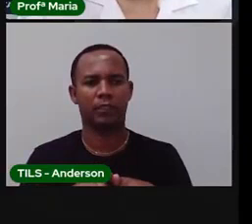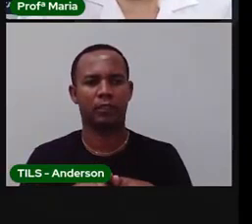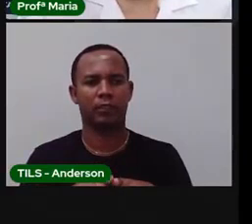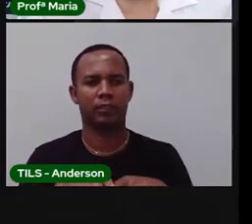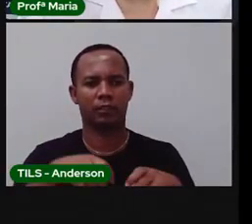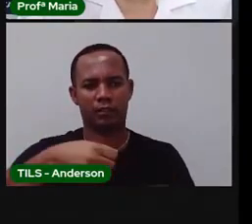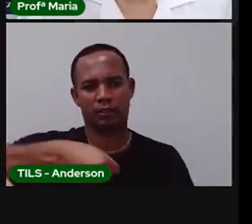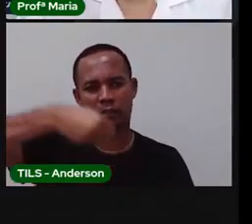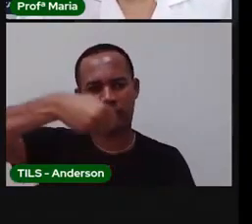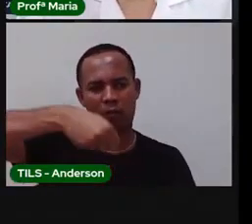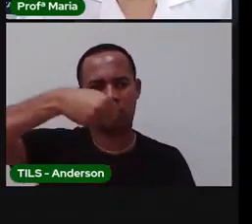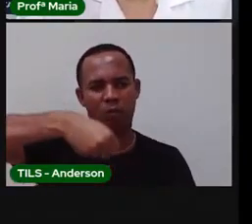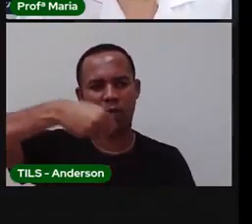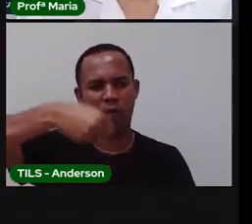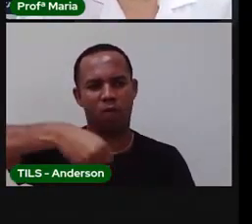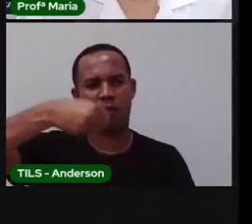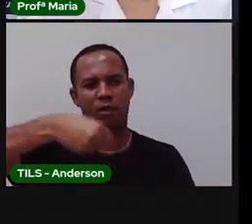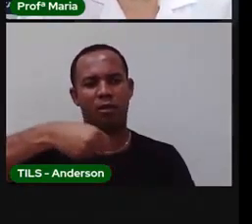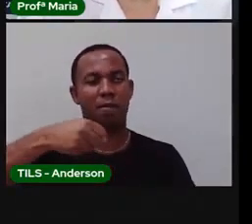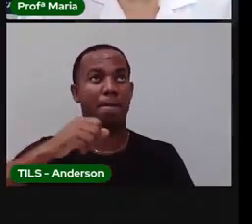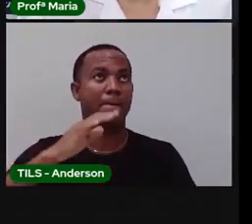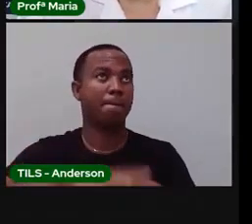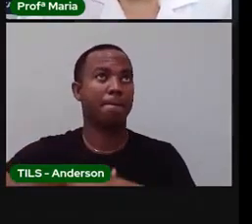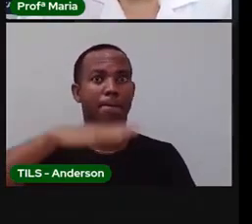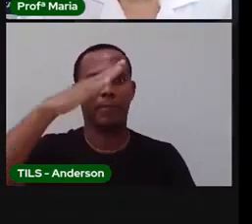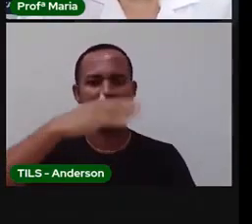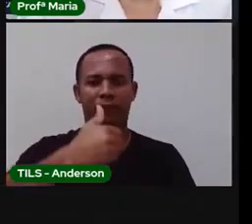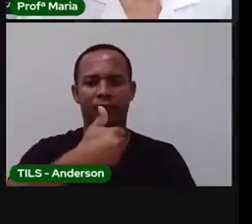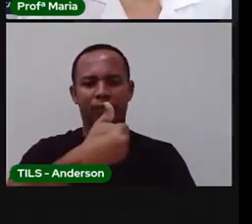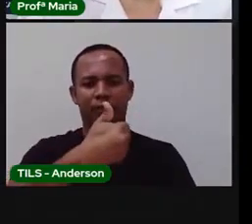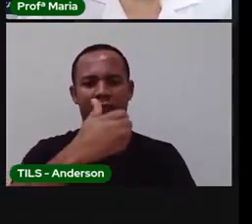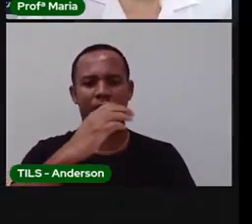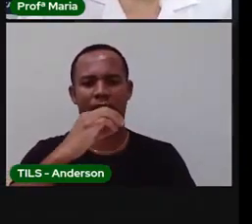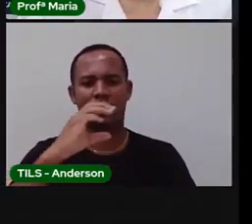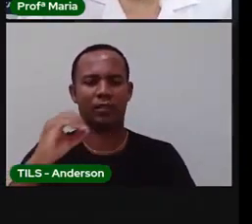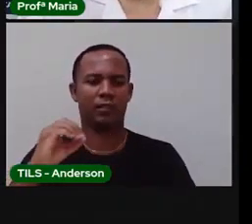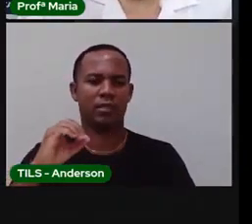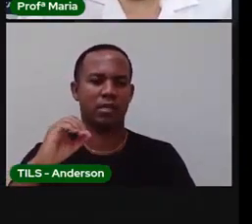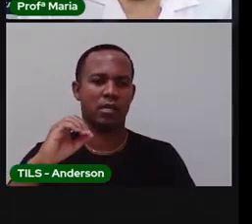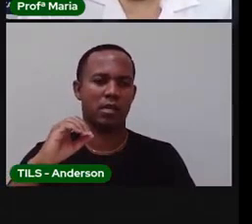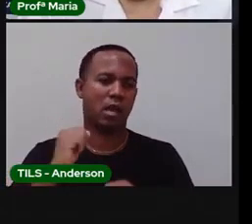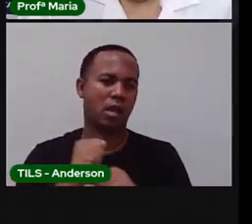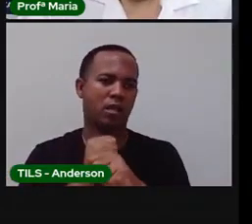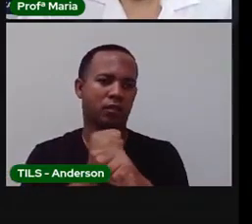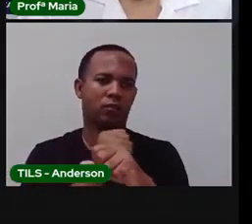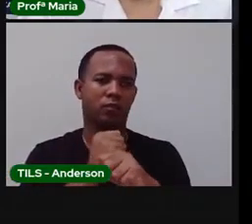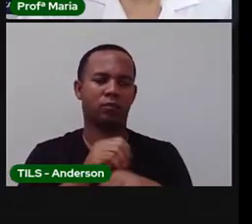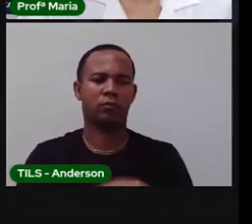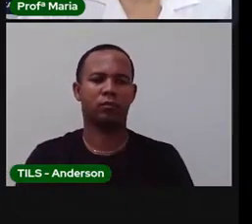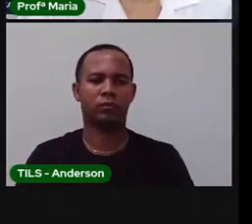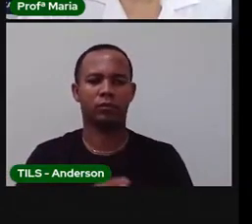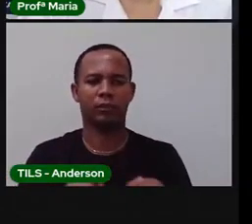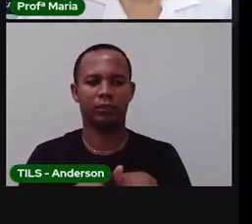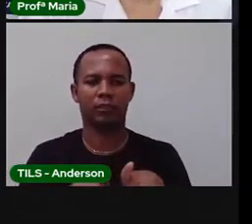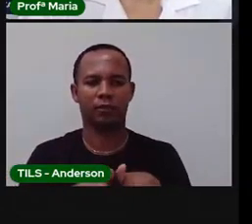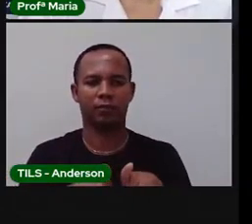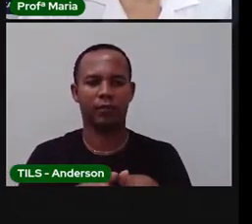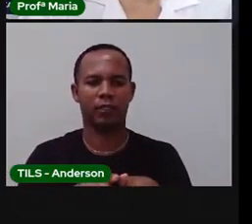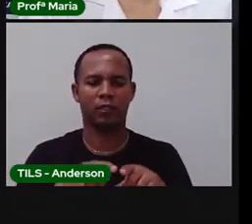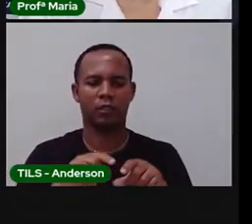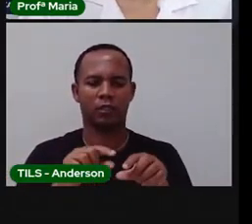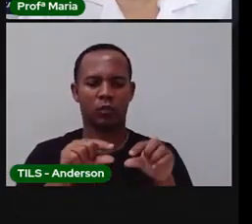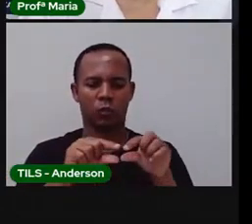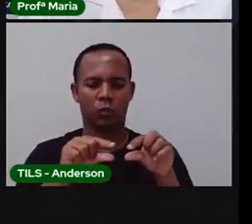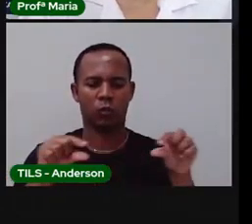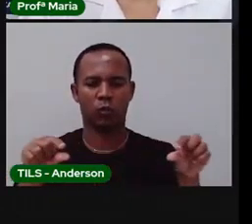aquela do refrigerante. Mais de 100 anos. Filtros de cigarro, 5 anos. Luvas